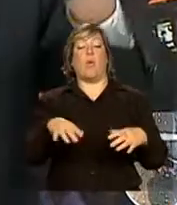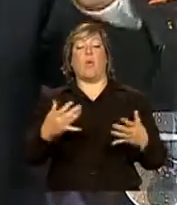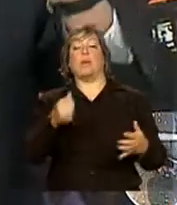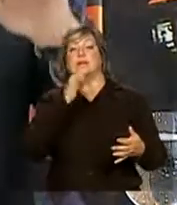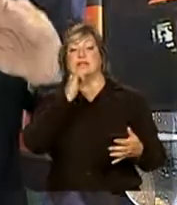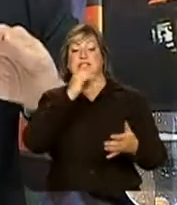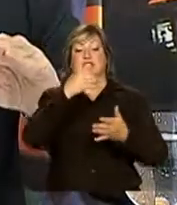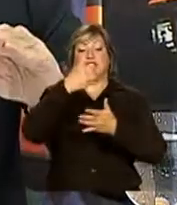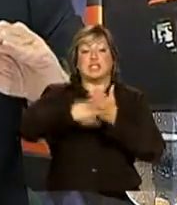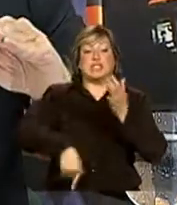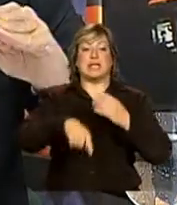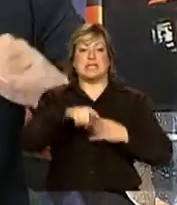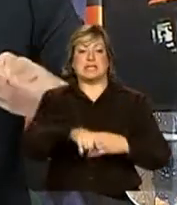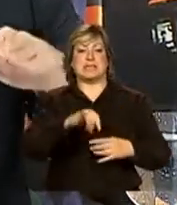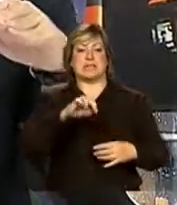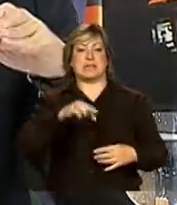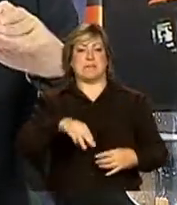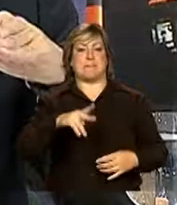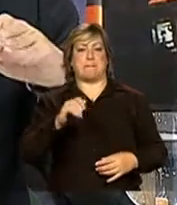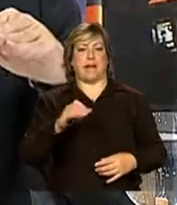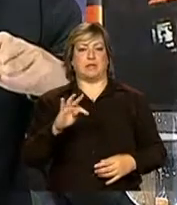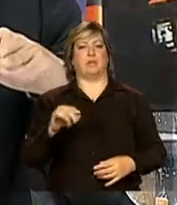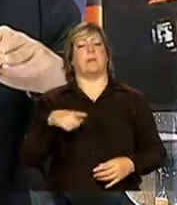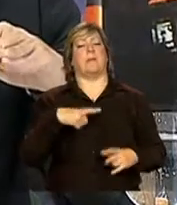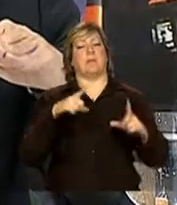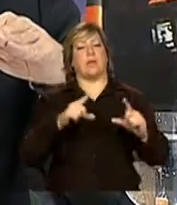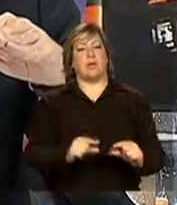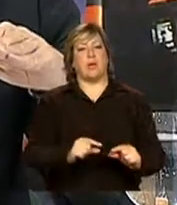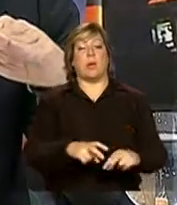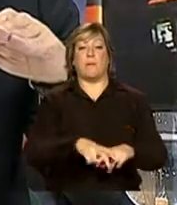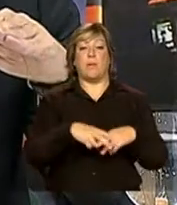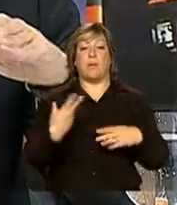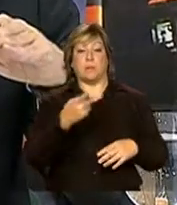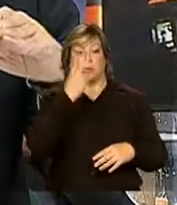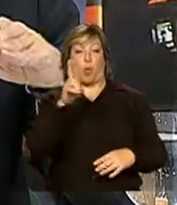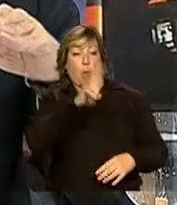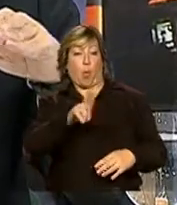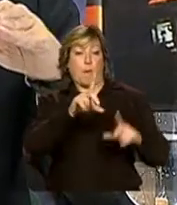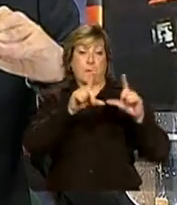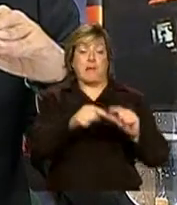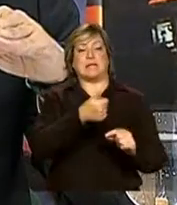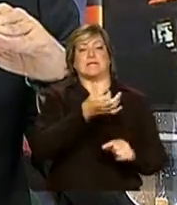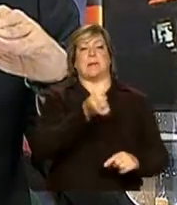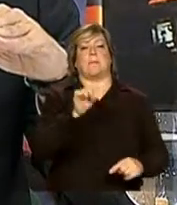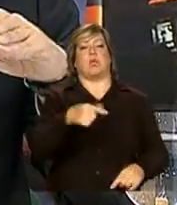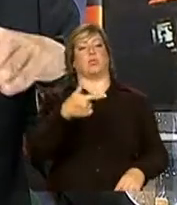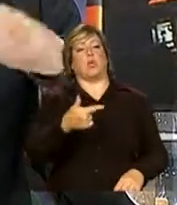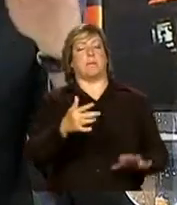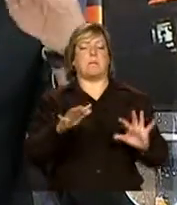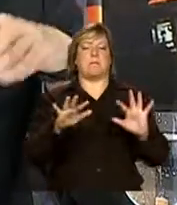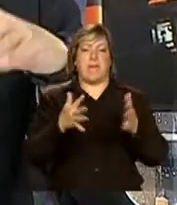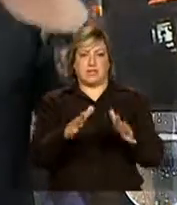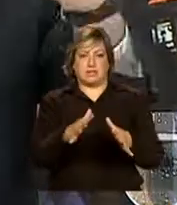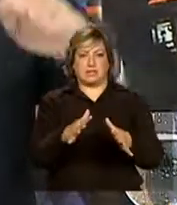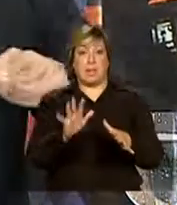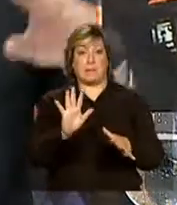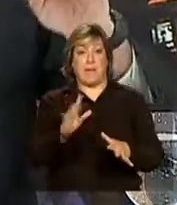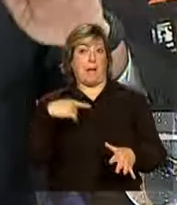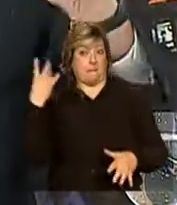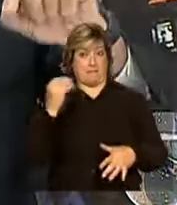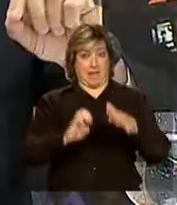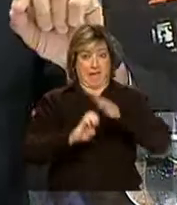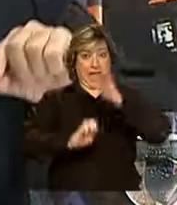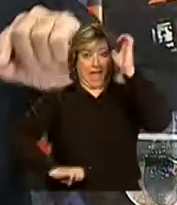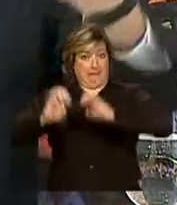tudo, esse impacto é menor, por isso que deu no consumidor de baixa tensão na faixa de 16.2 em média. Mas em muitas